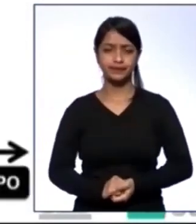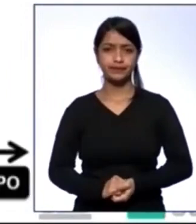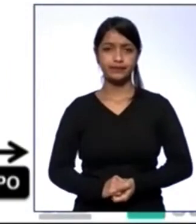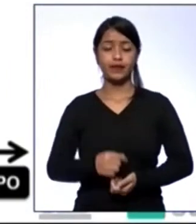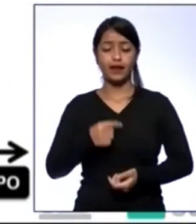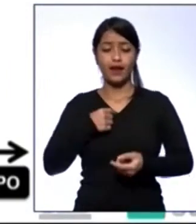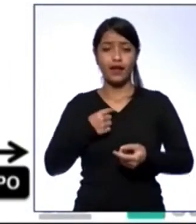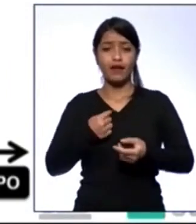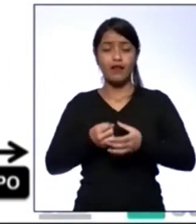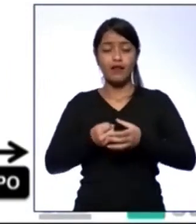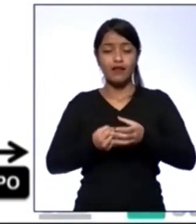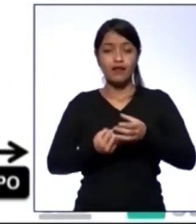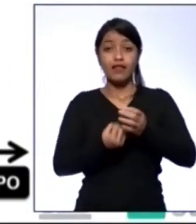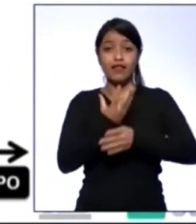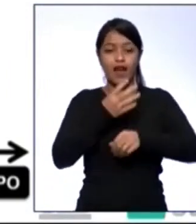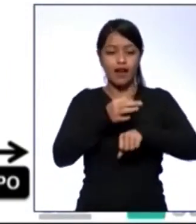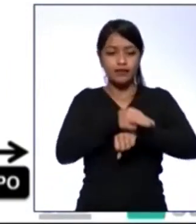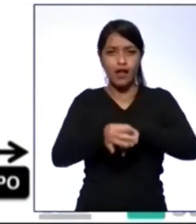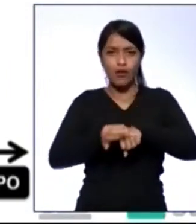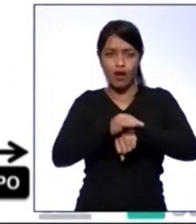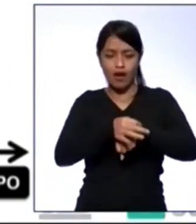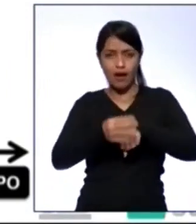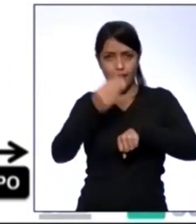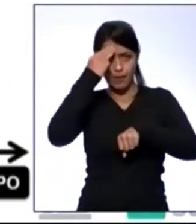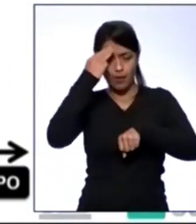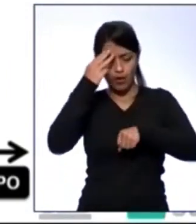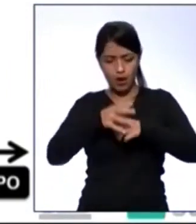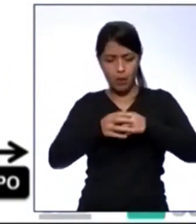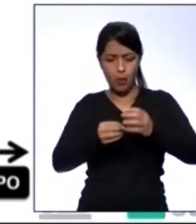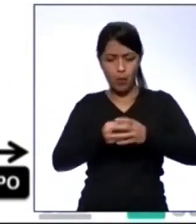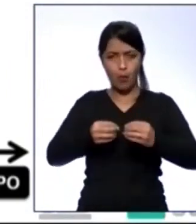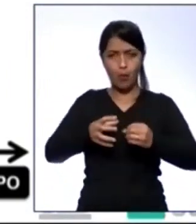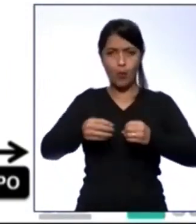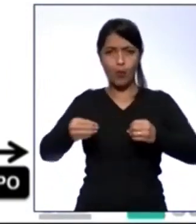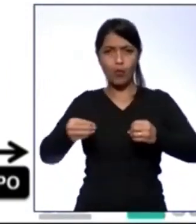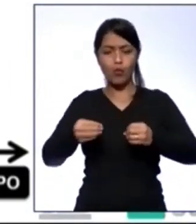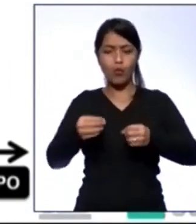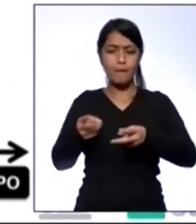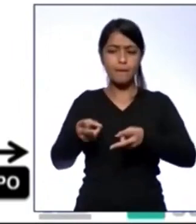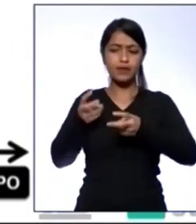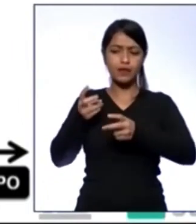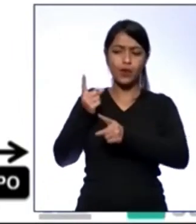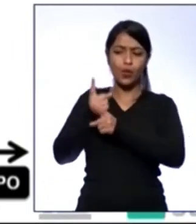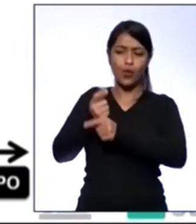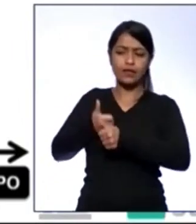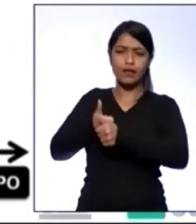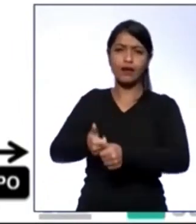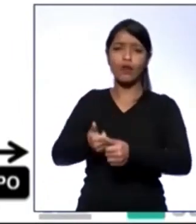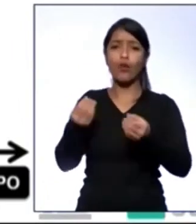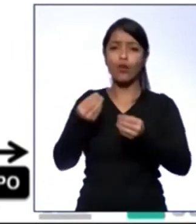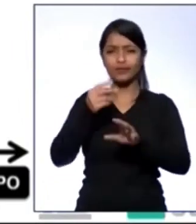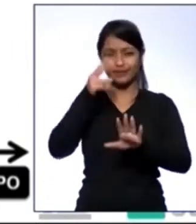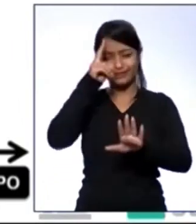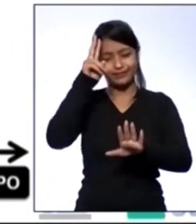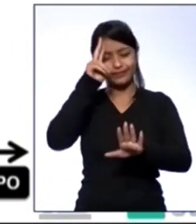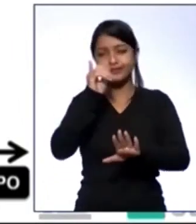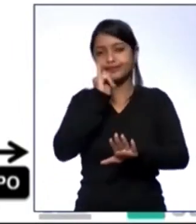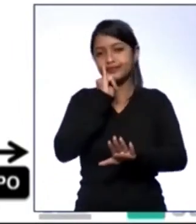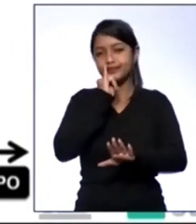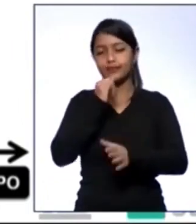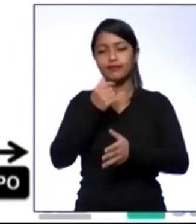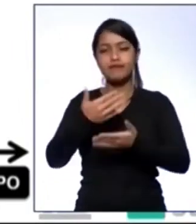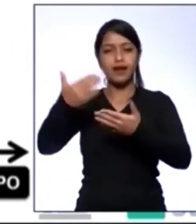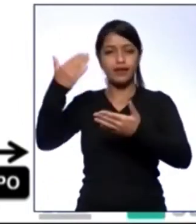das células de memória e onde isso pode ser usado, tá? Então, eu contei a história lá da cachumba que eu peguei, certo?